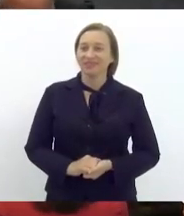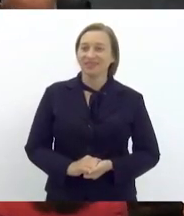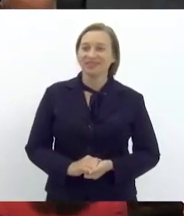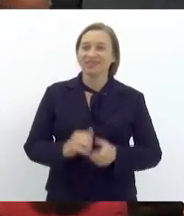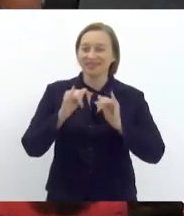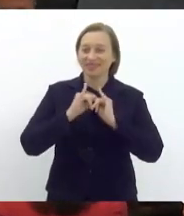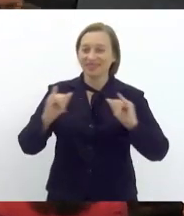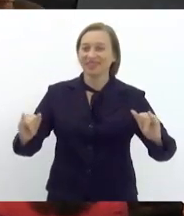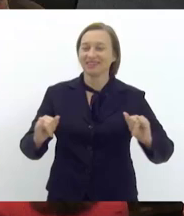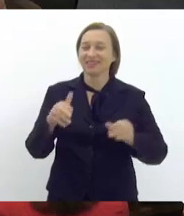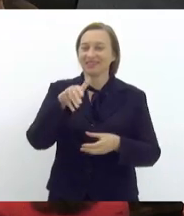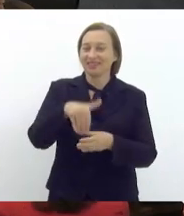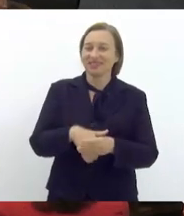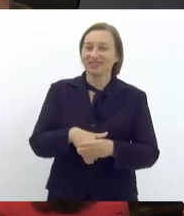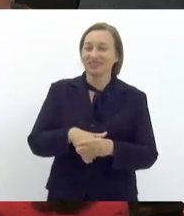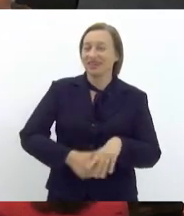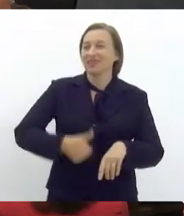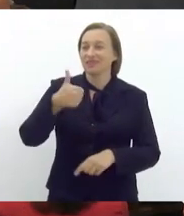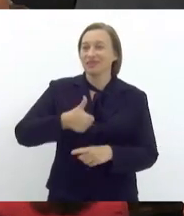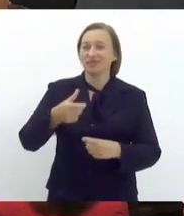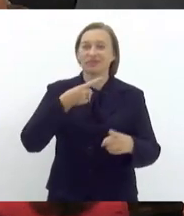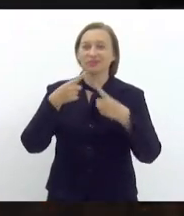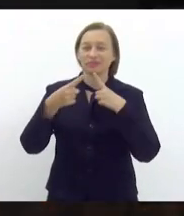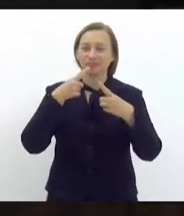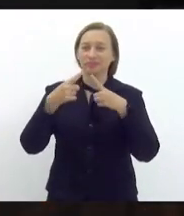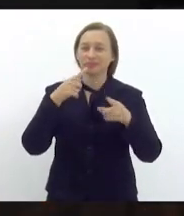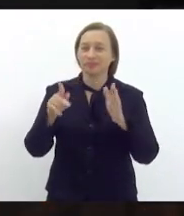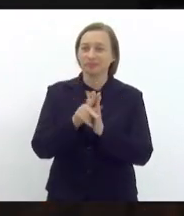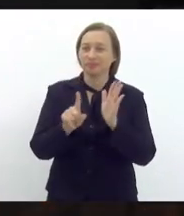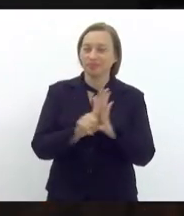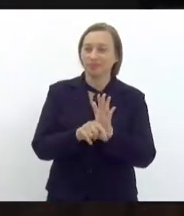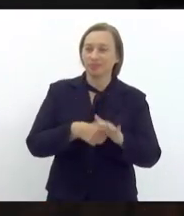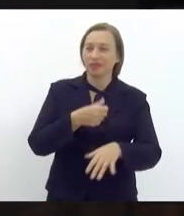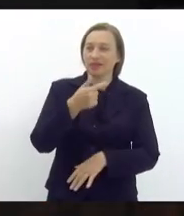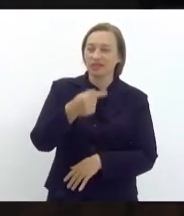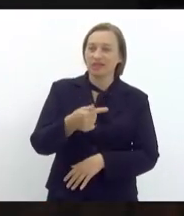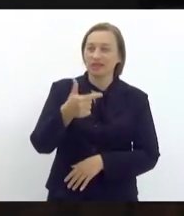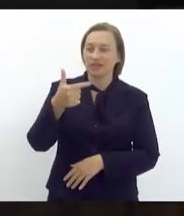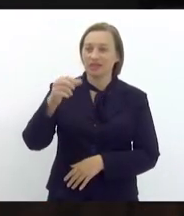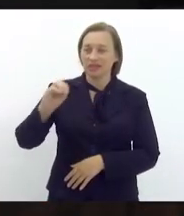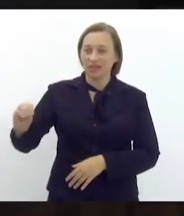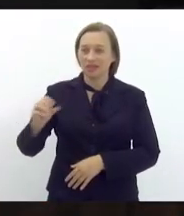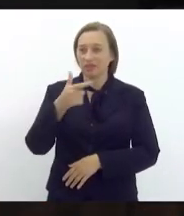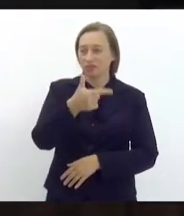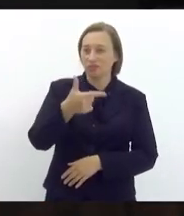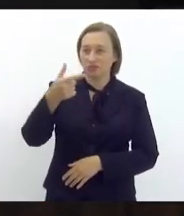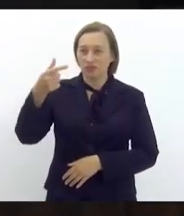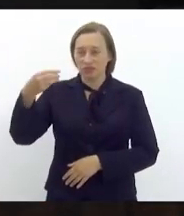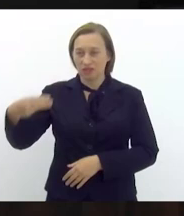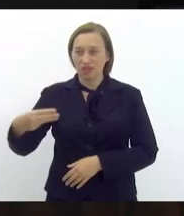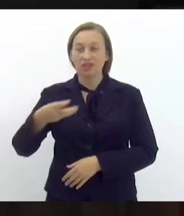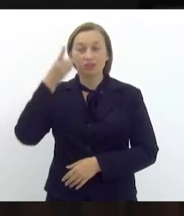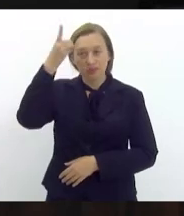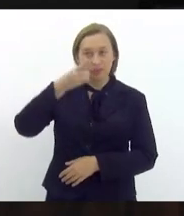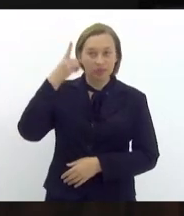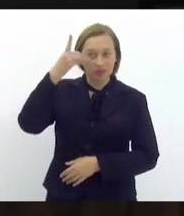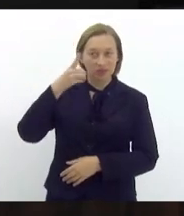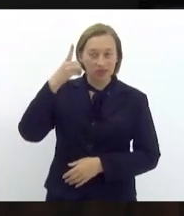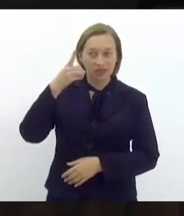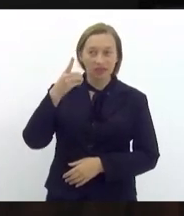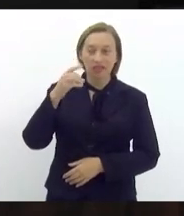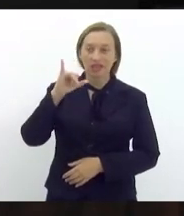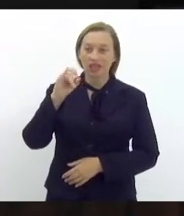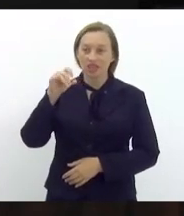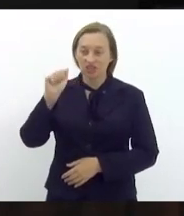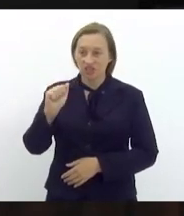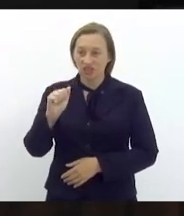anuncio em votação em primeira discussão projeto de lei número 700 2023 de autoria da deputada Indy